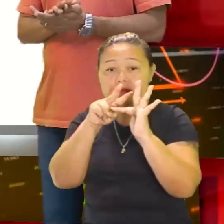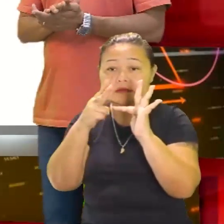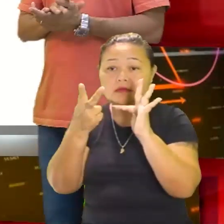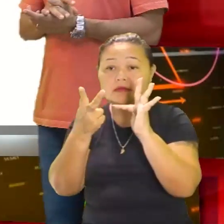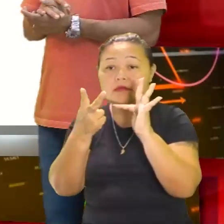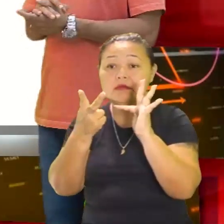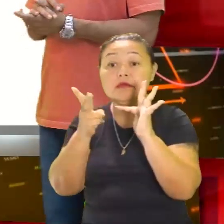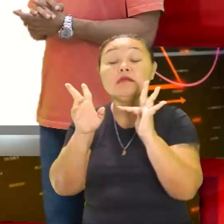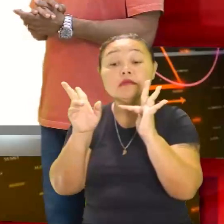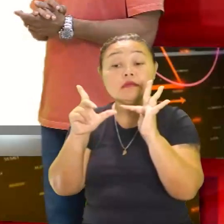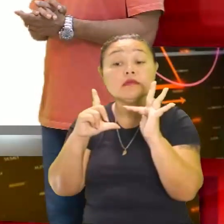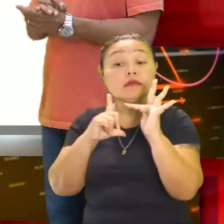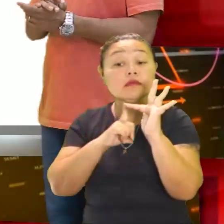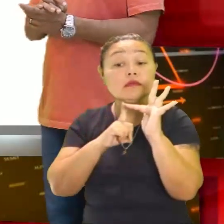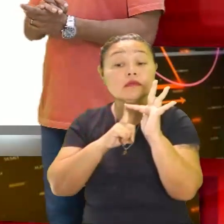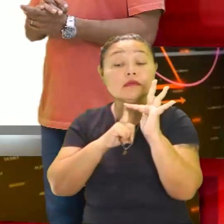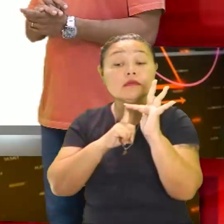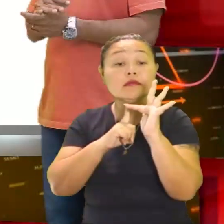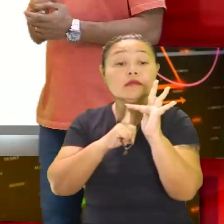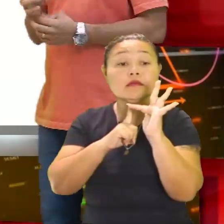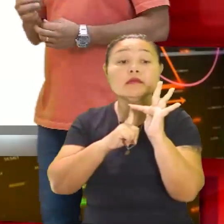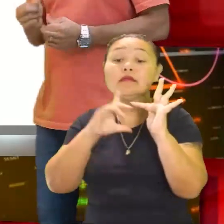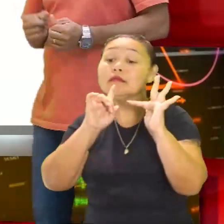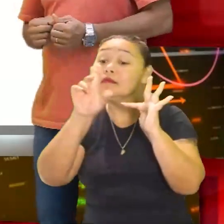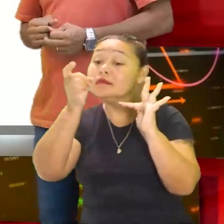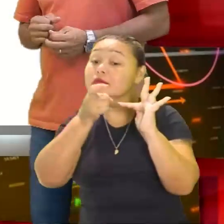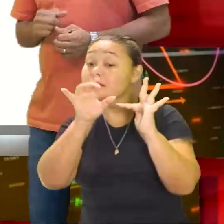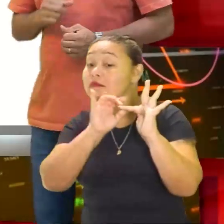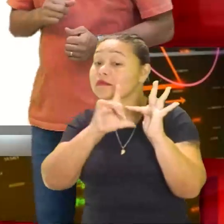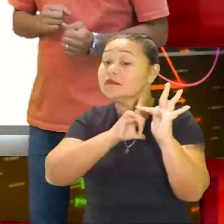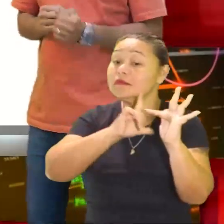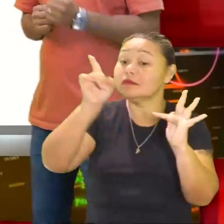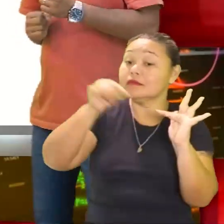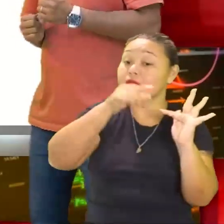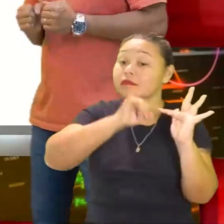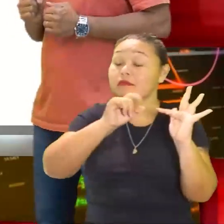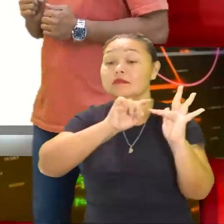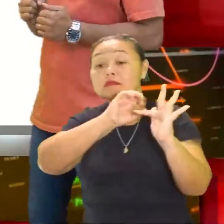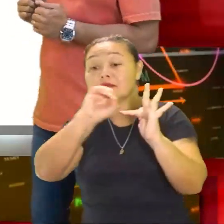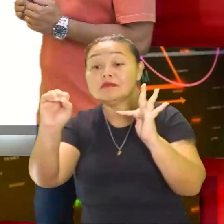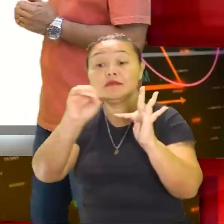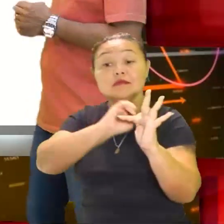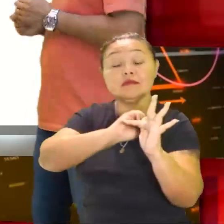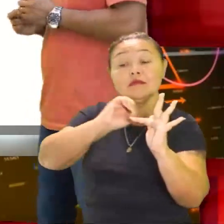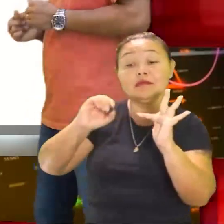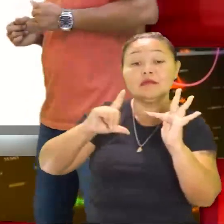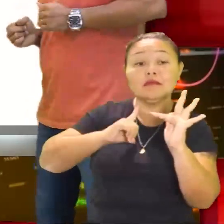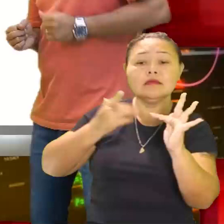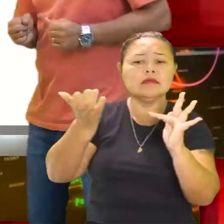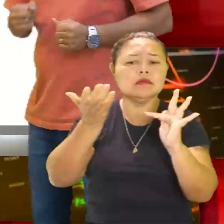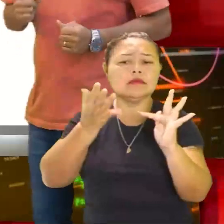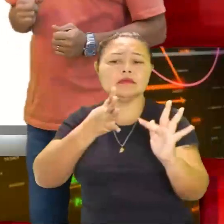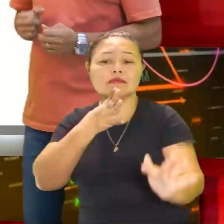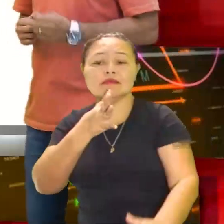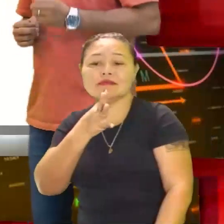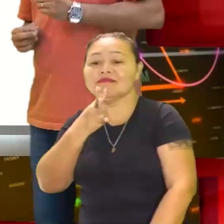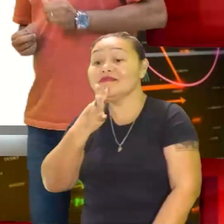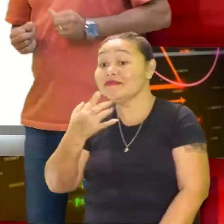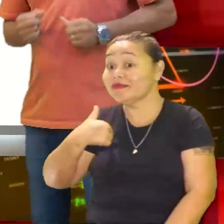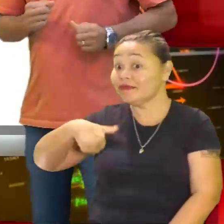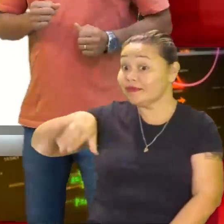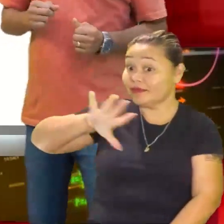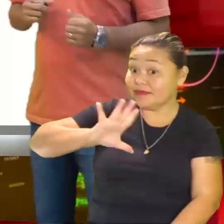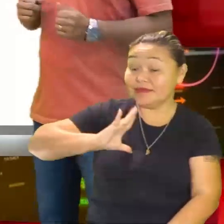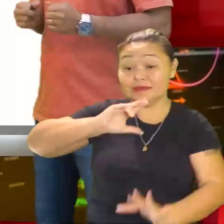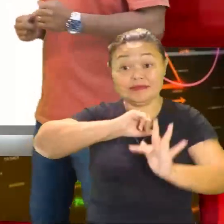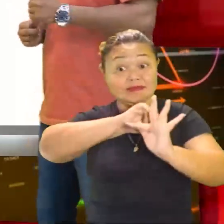identidade? Como é que é? Ah, tem na música. Se é só o X, corta o eixo 00. E quem conhece diz